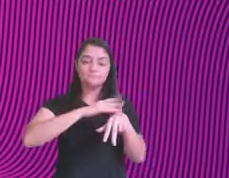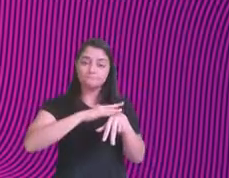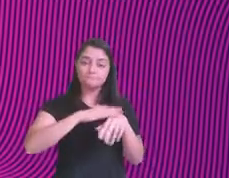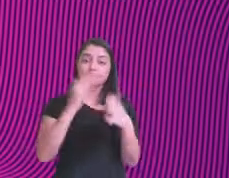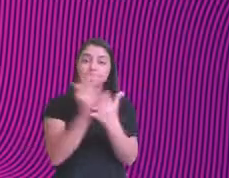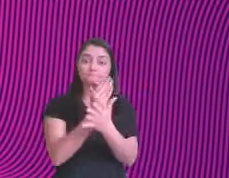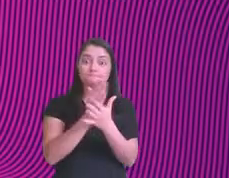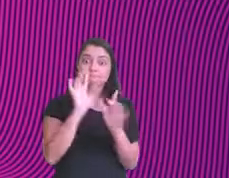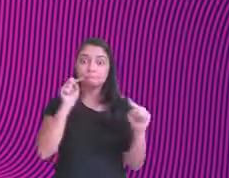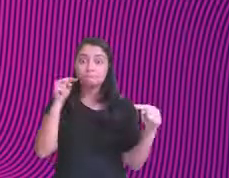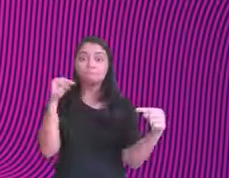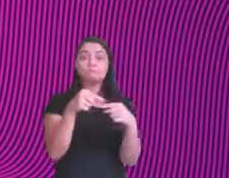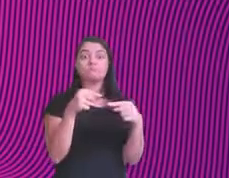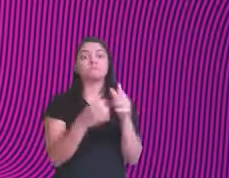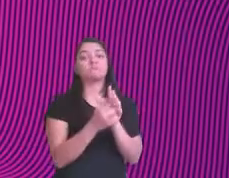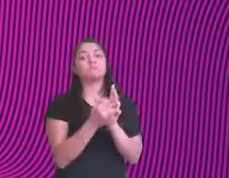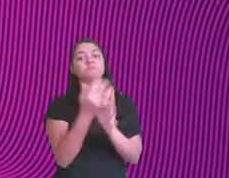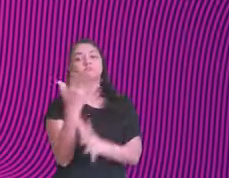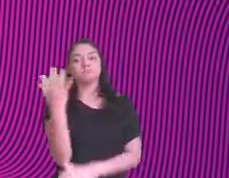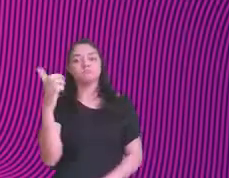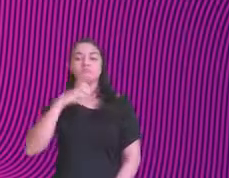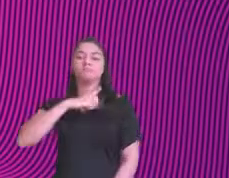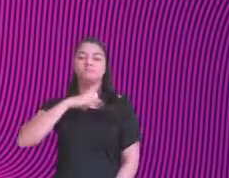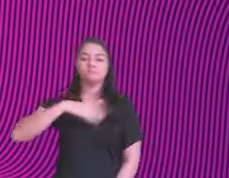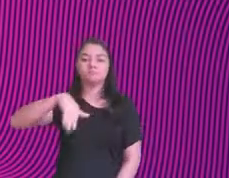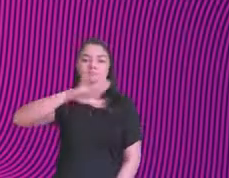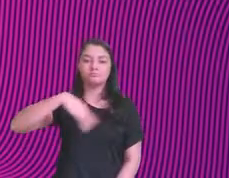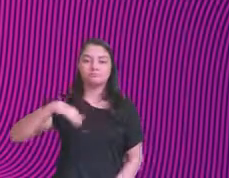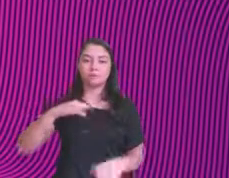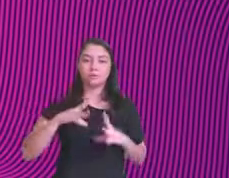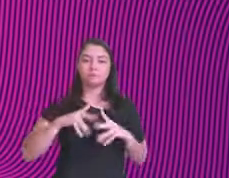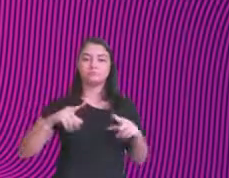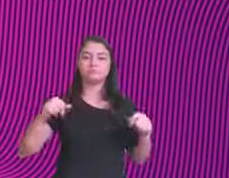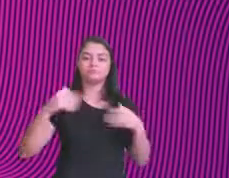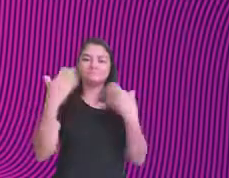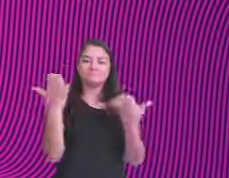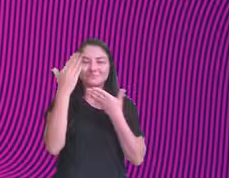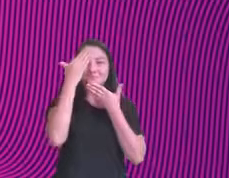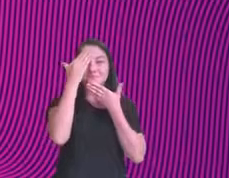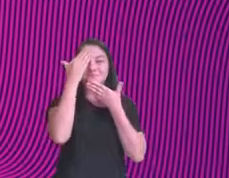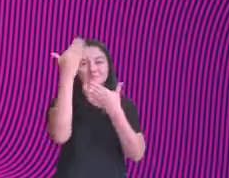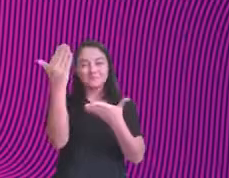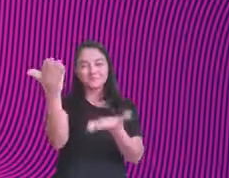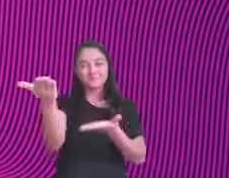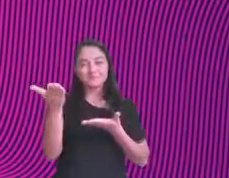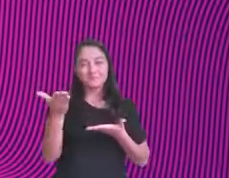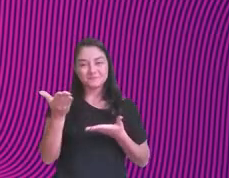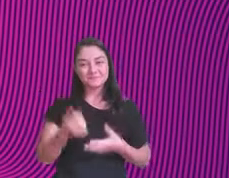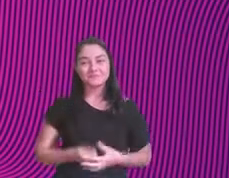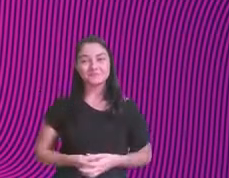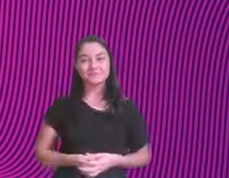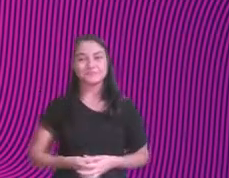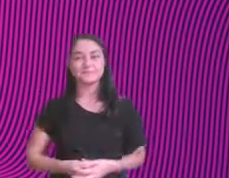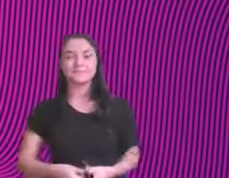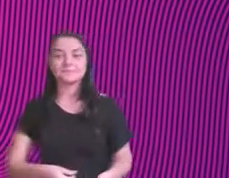grande desafio na tentativa de cura ou de paliação. Mais uma vez, muito obrigado pelo convite.